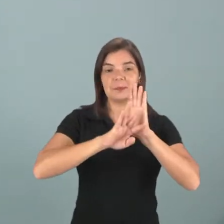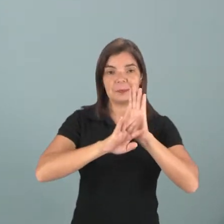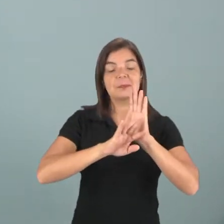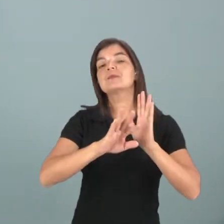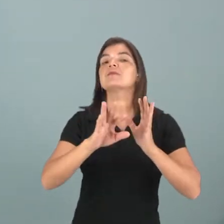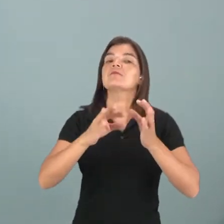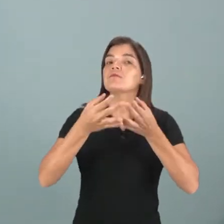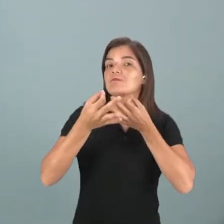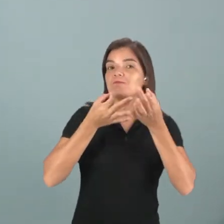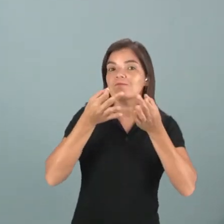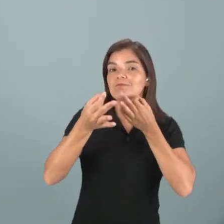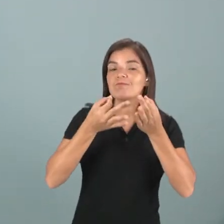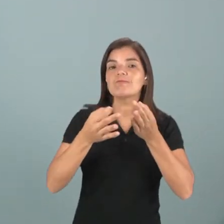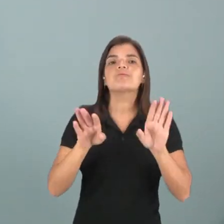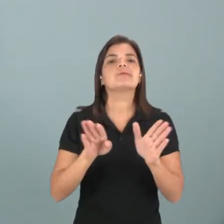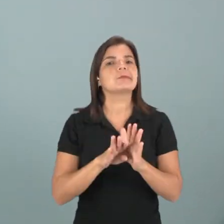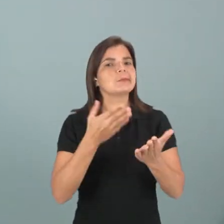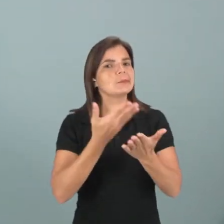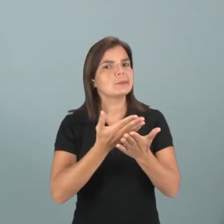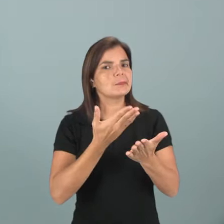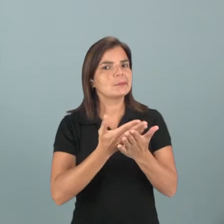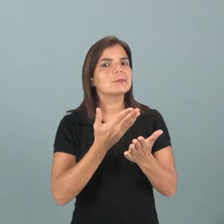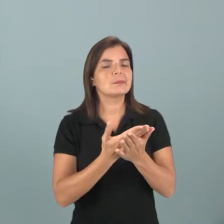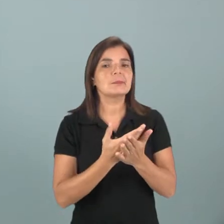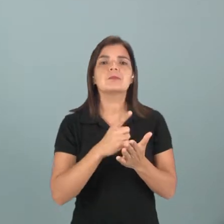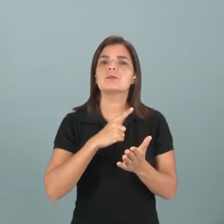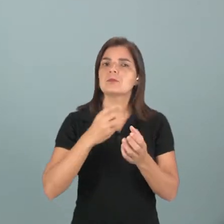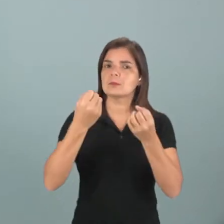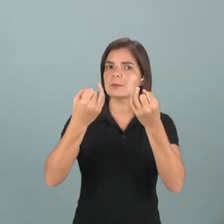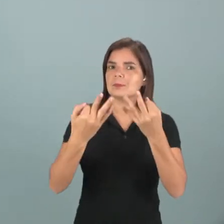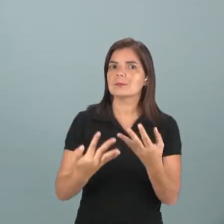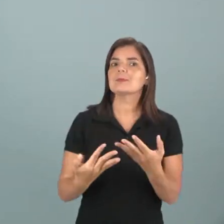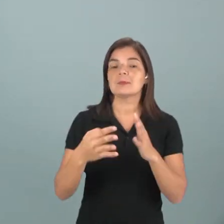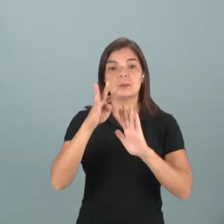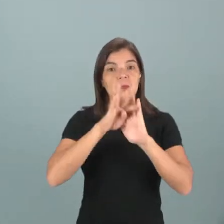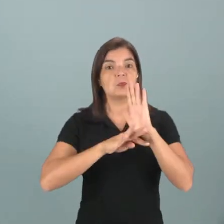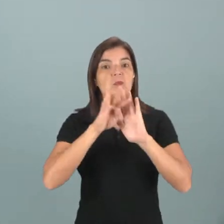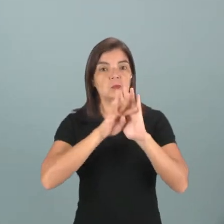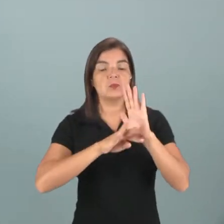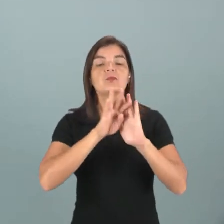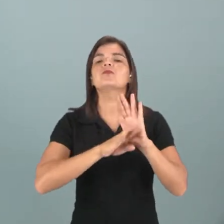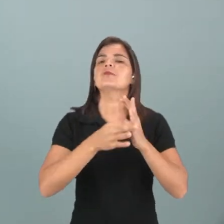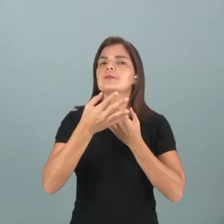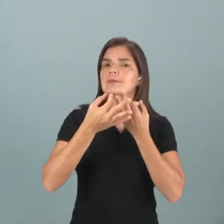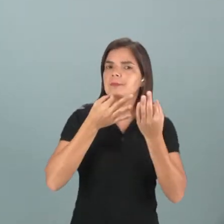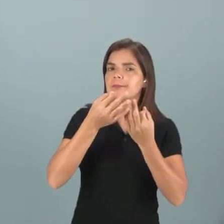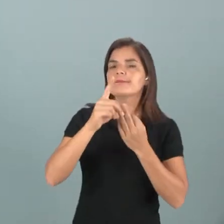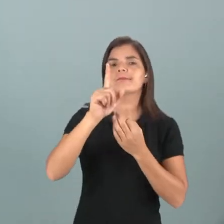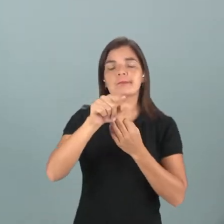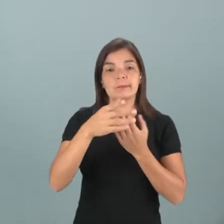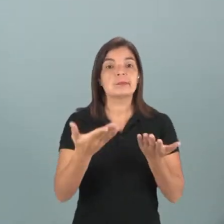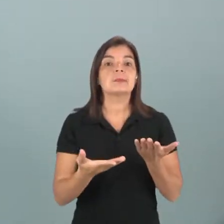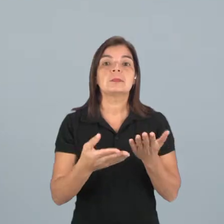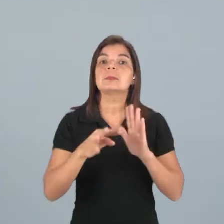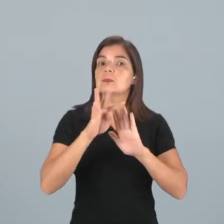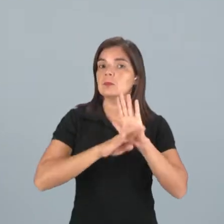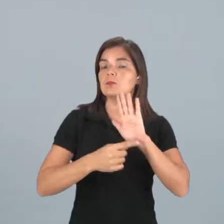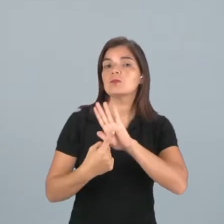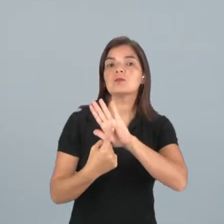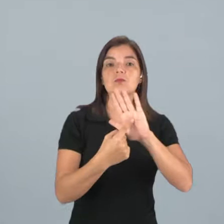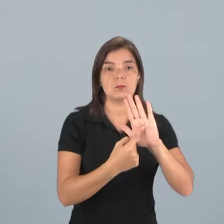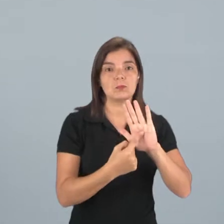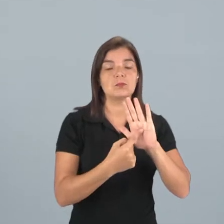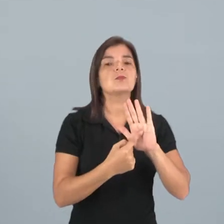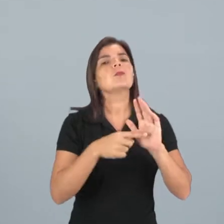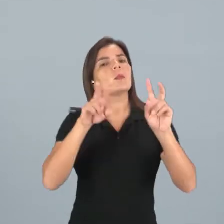argumentativos. Nós, nas últimas aulas, já temos falado sobre os textos argumentativos, são textos que apresentam